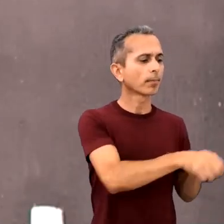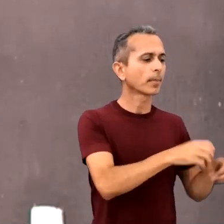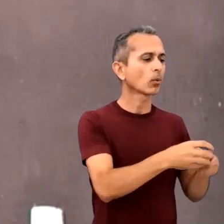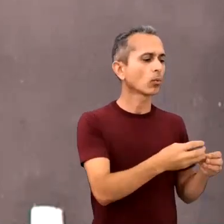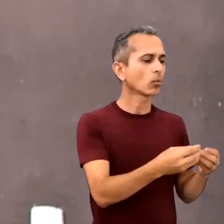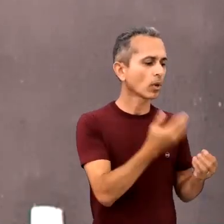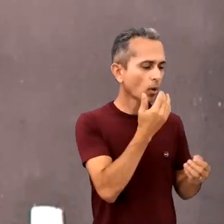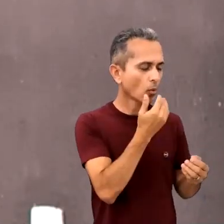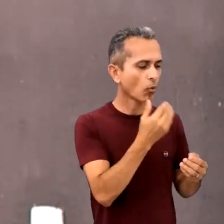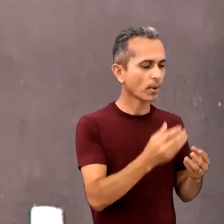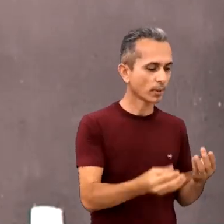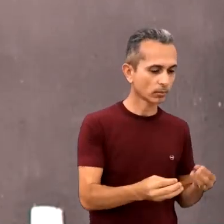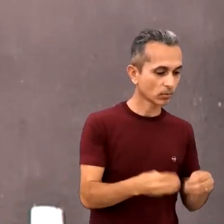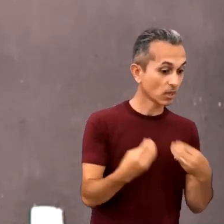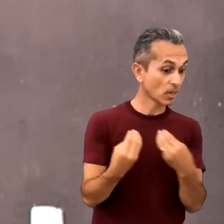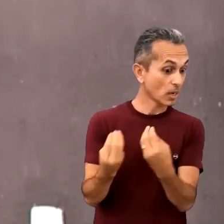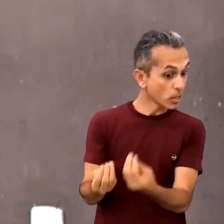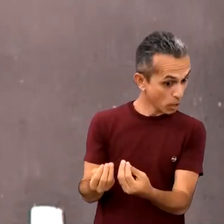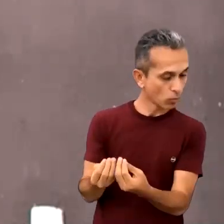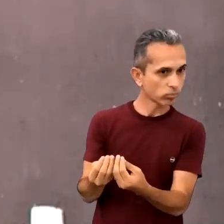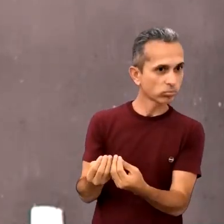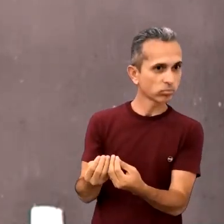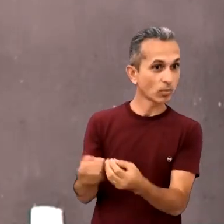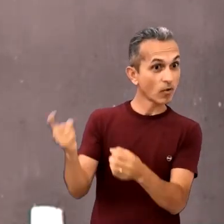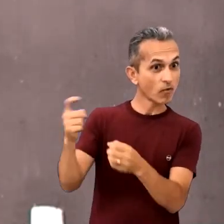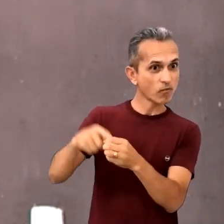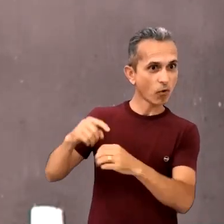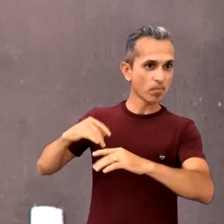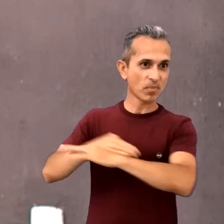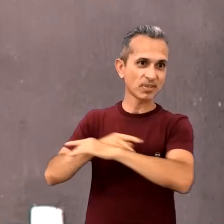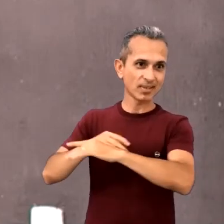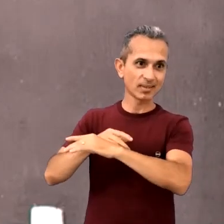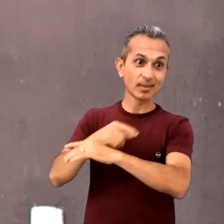voltou para a cidade. Meu amigo, ele pensou até na comida dela.